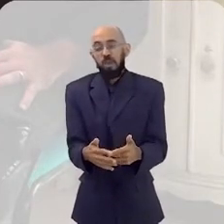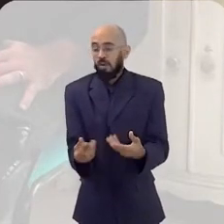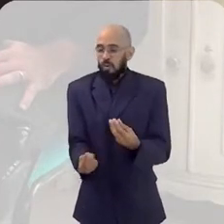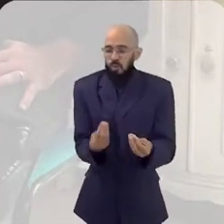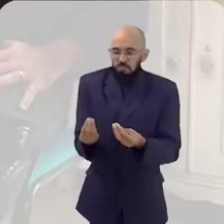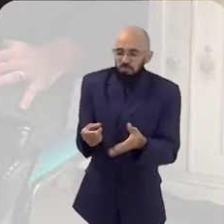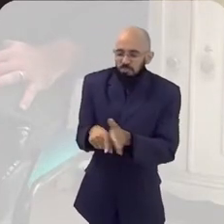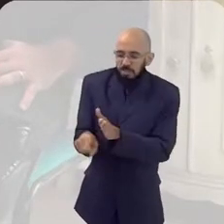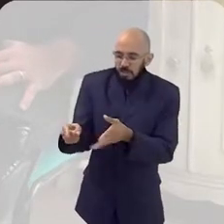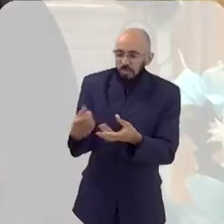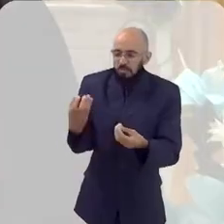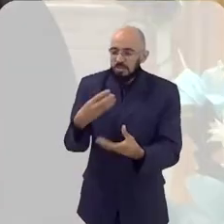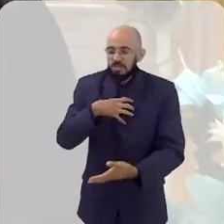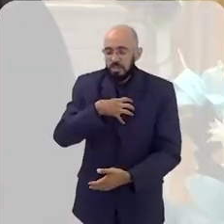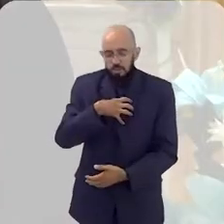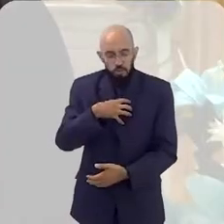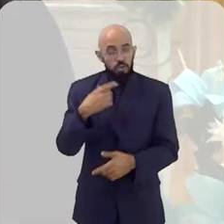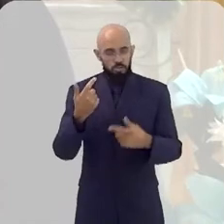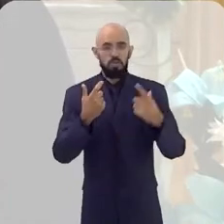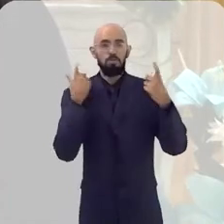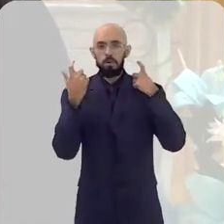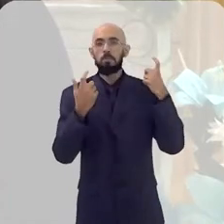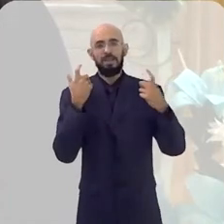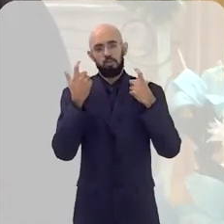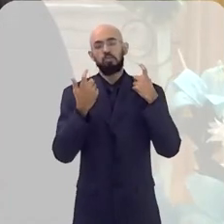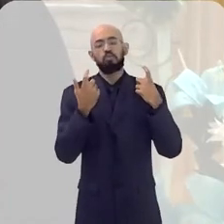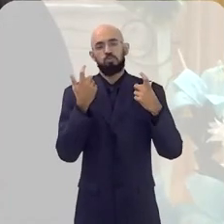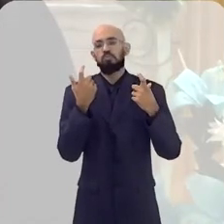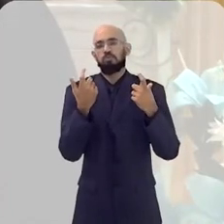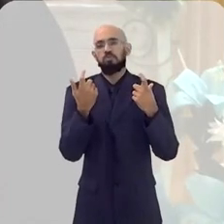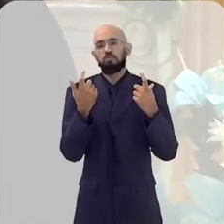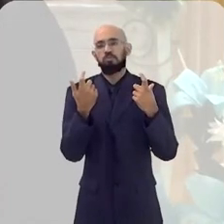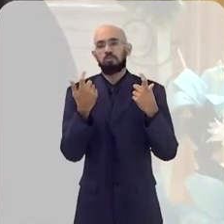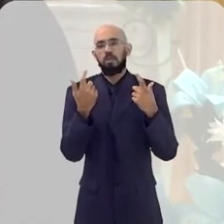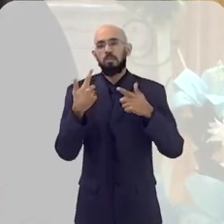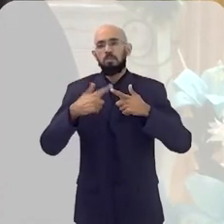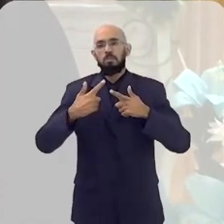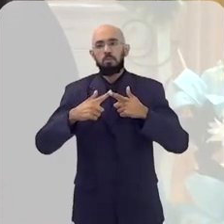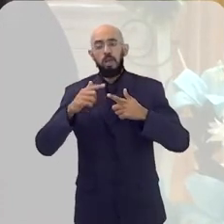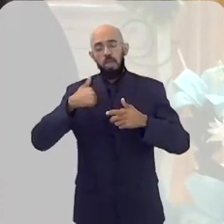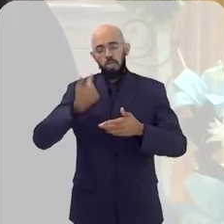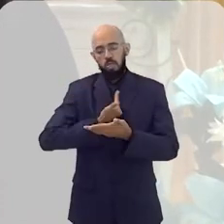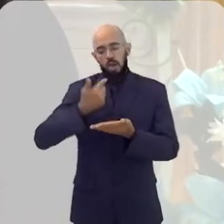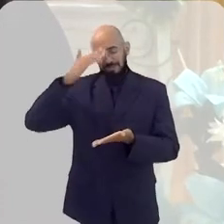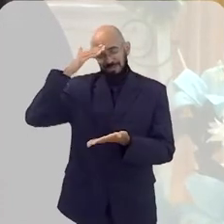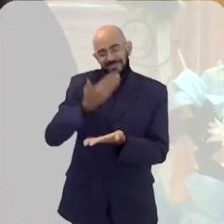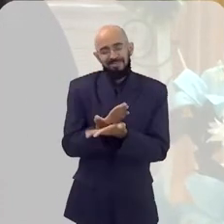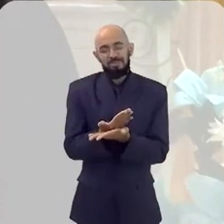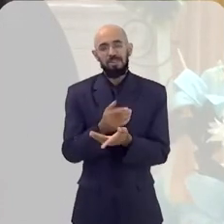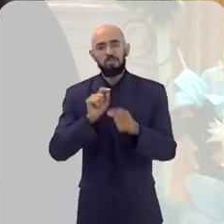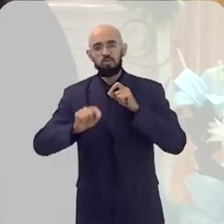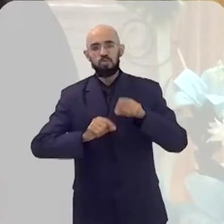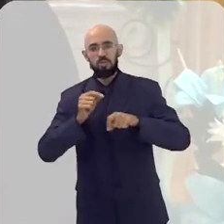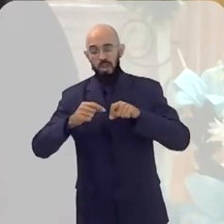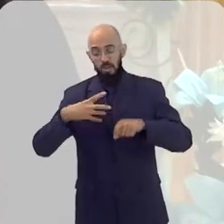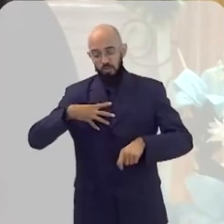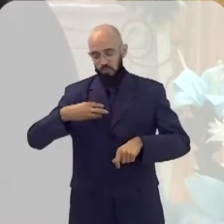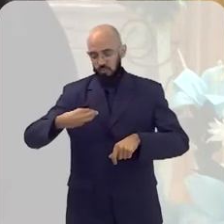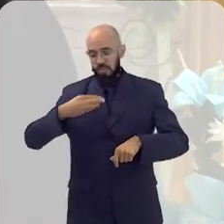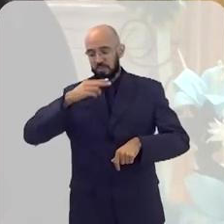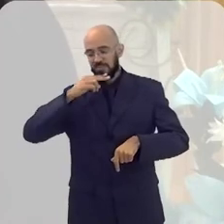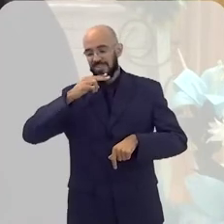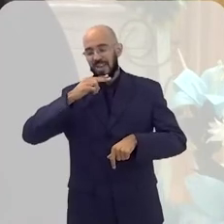Como é que vocês veem isso? De forma preocupante, né? De forma preocupante. Porque nós acreditamos que